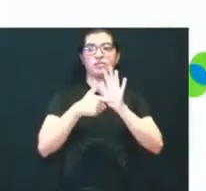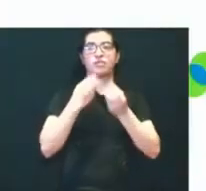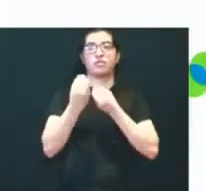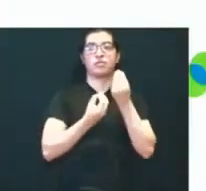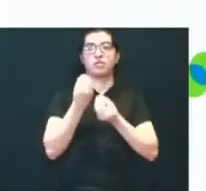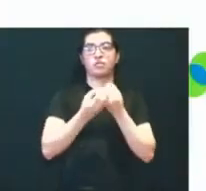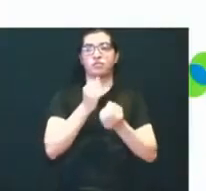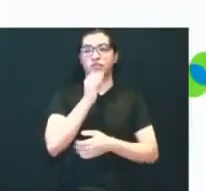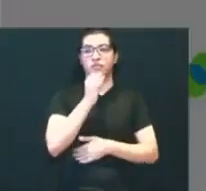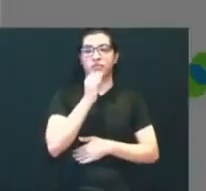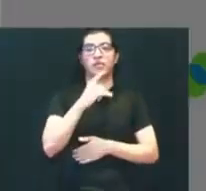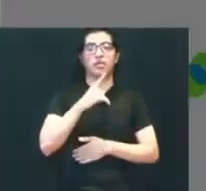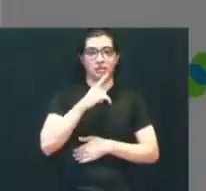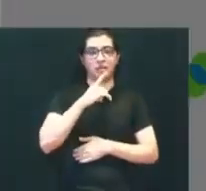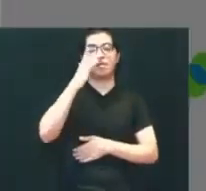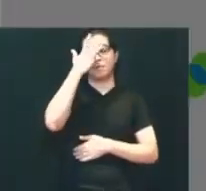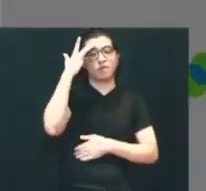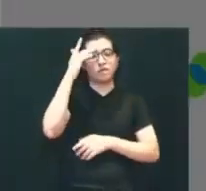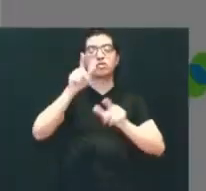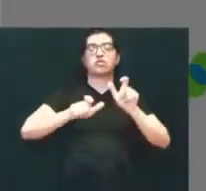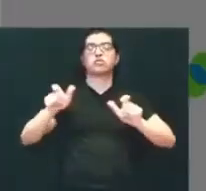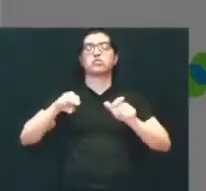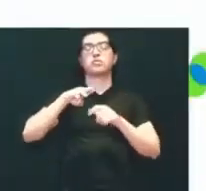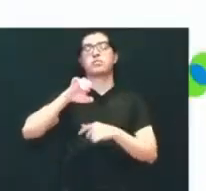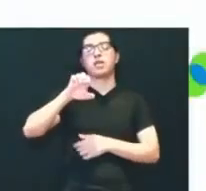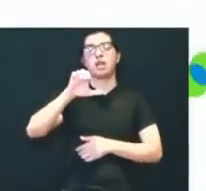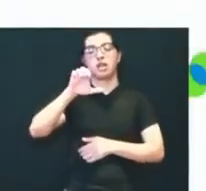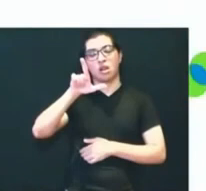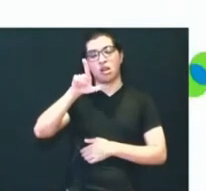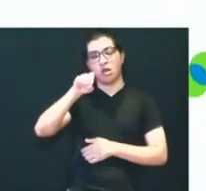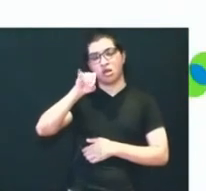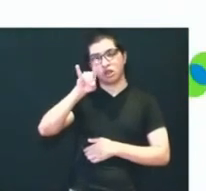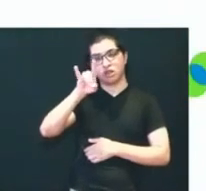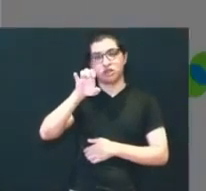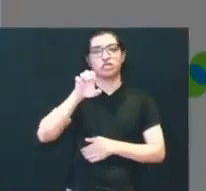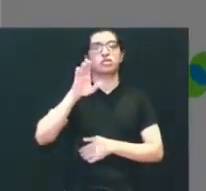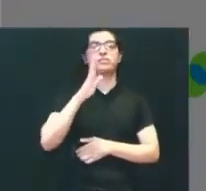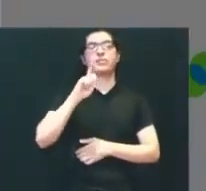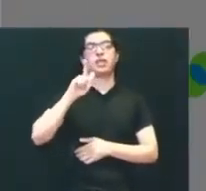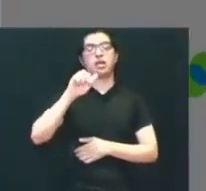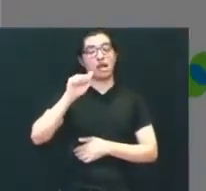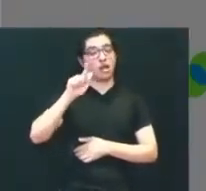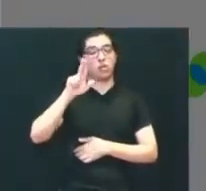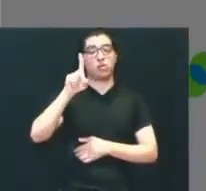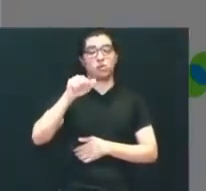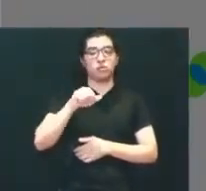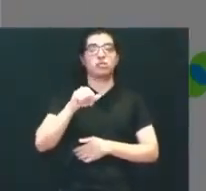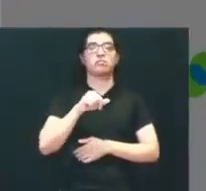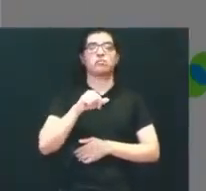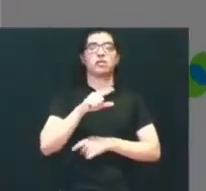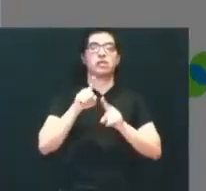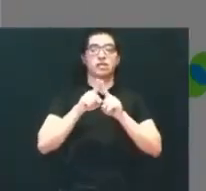esses seriam os pacientes de leucemia mieloide aguda, aqui os pacientes de leucemia